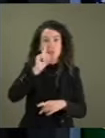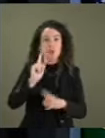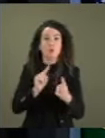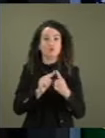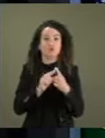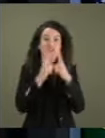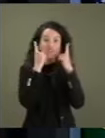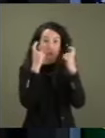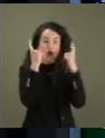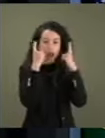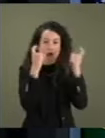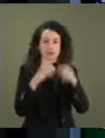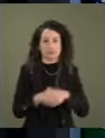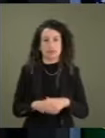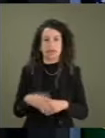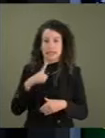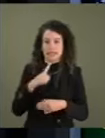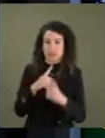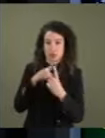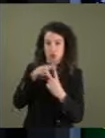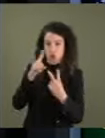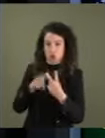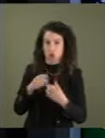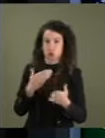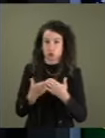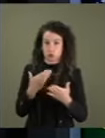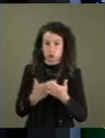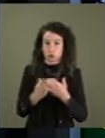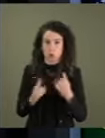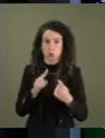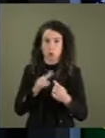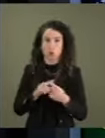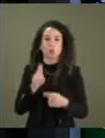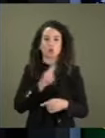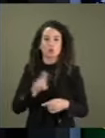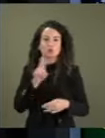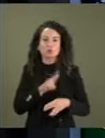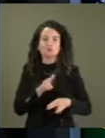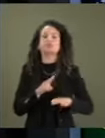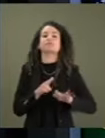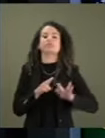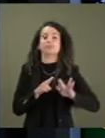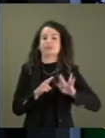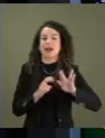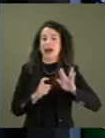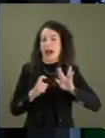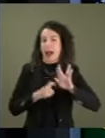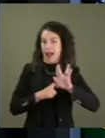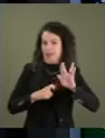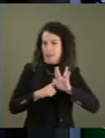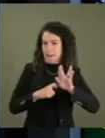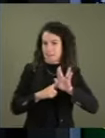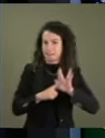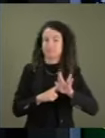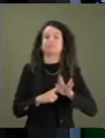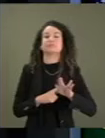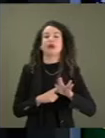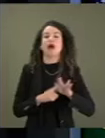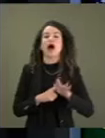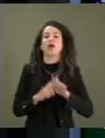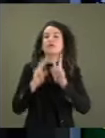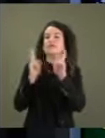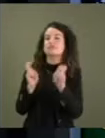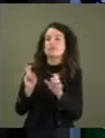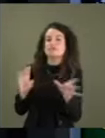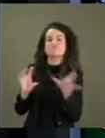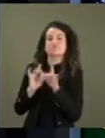Destaco agora 2 estudos que relacionam o consumo de cannabis com o aumento de violência. O primeiro, publicado